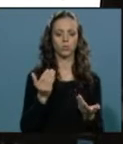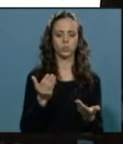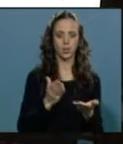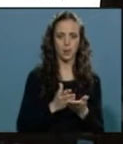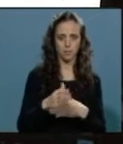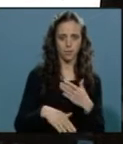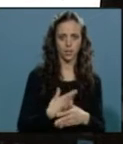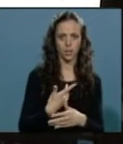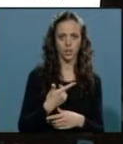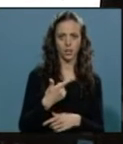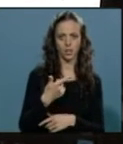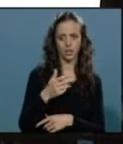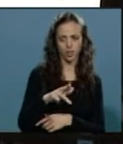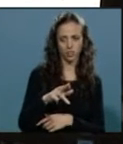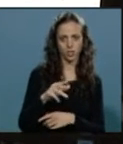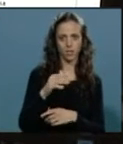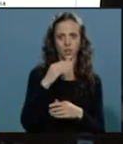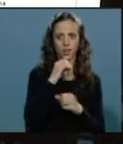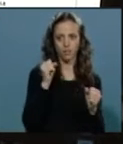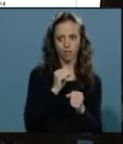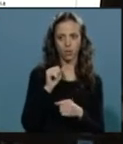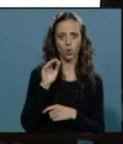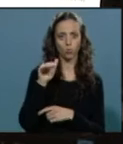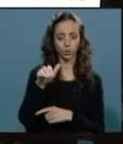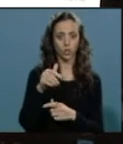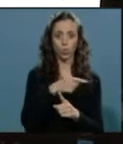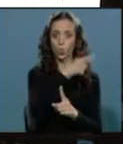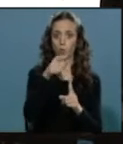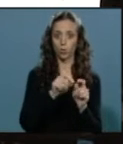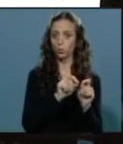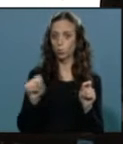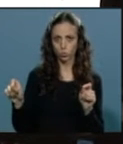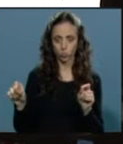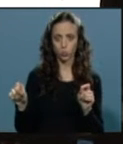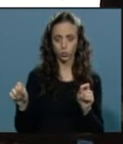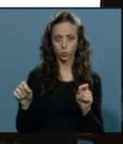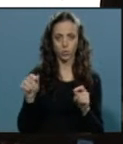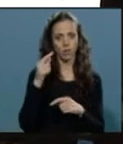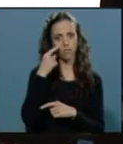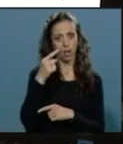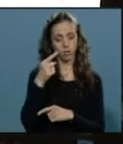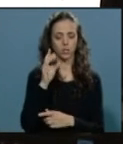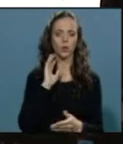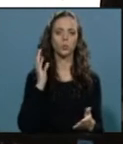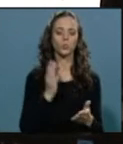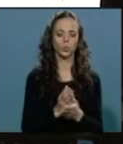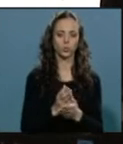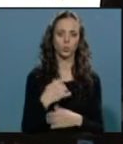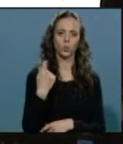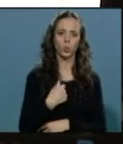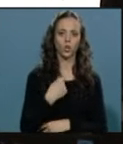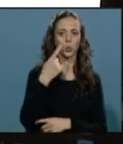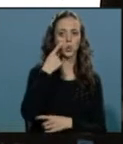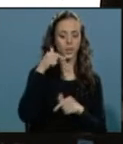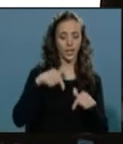manter as tarifas de inverno no lobo marinho para todo o ano. E por último, nós temos conhecimento que